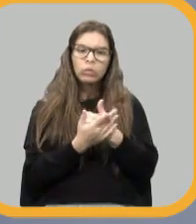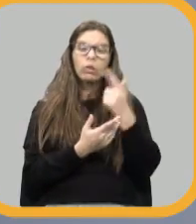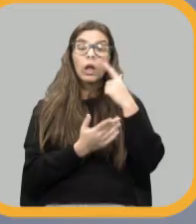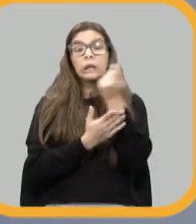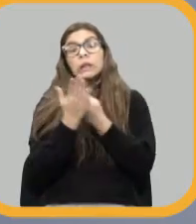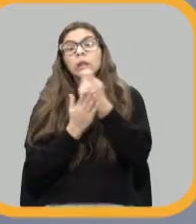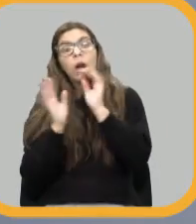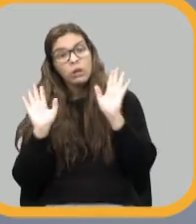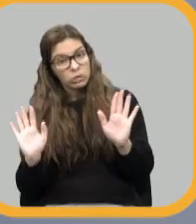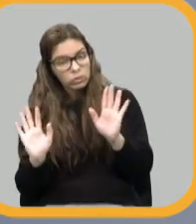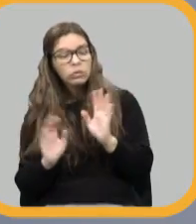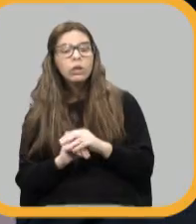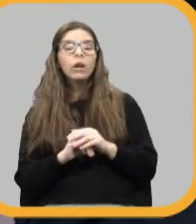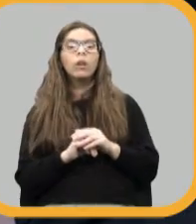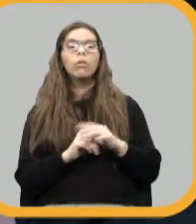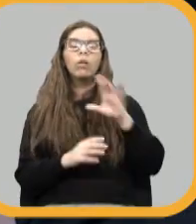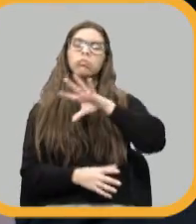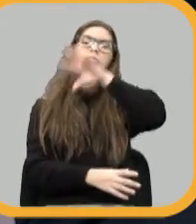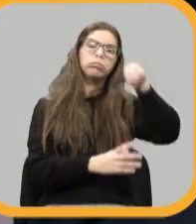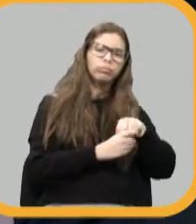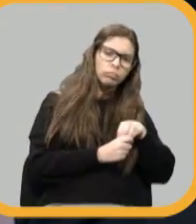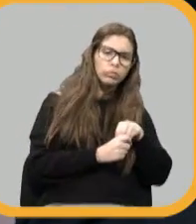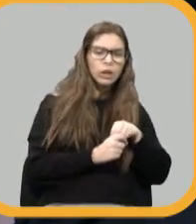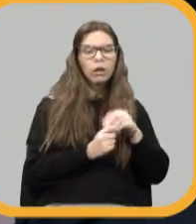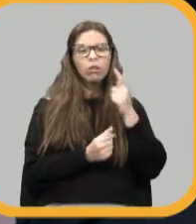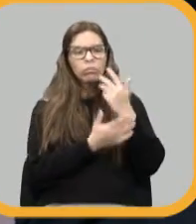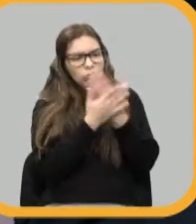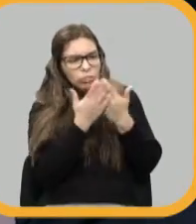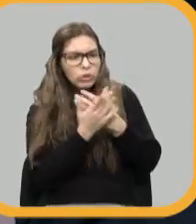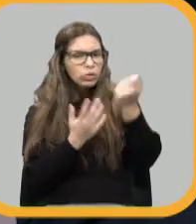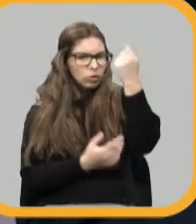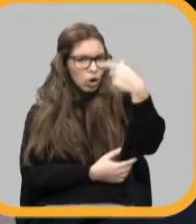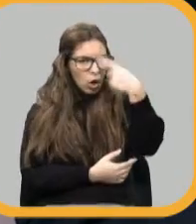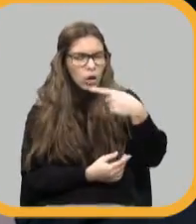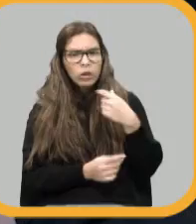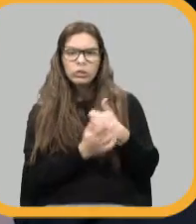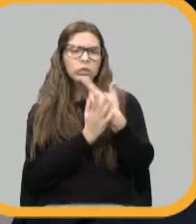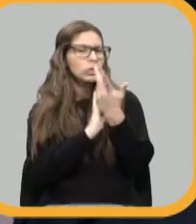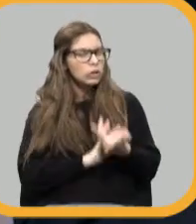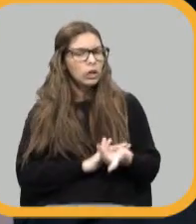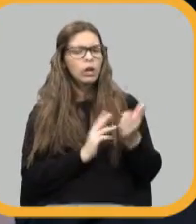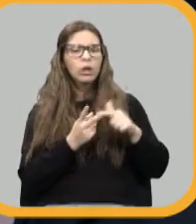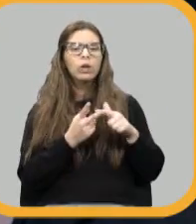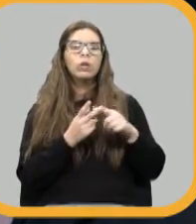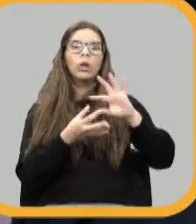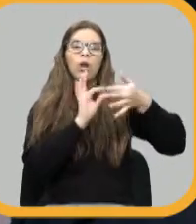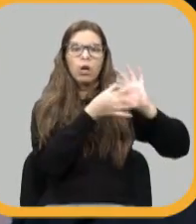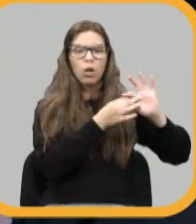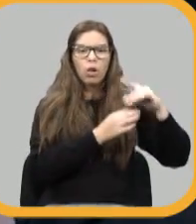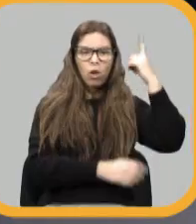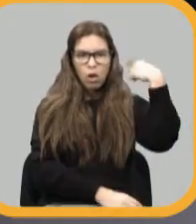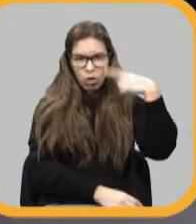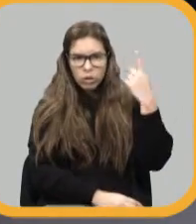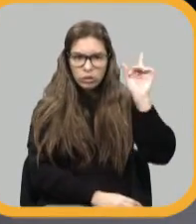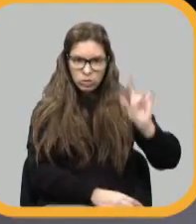disse, ela é designer, e esteve envolvida em tratamento de histórias como Wikileaks, por exemplo, ou como os Jogos Olímpicos de